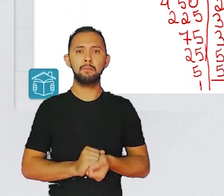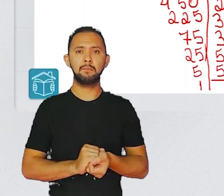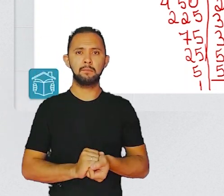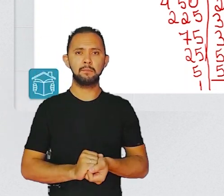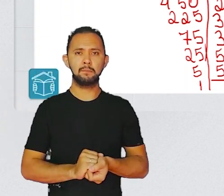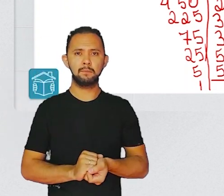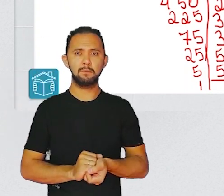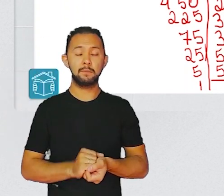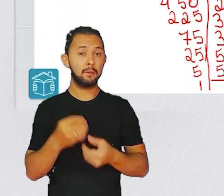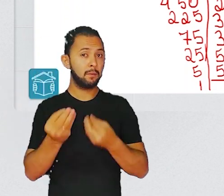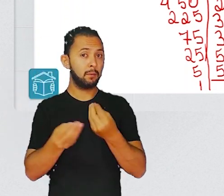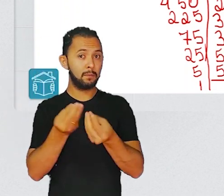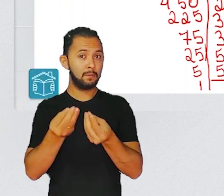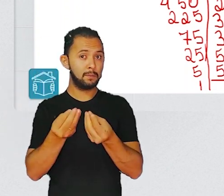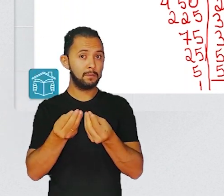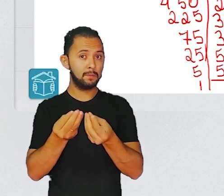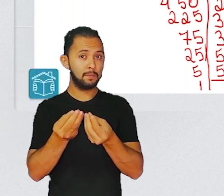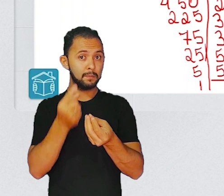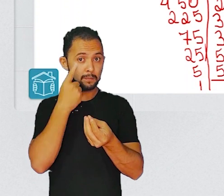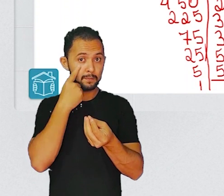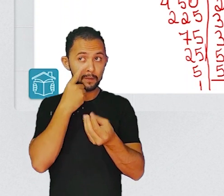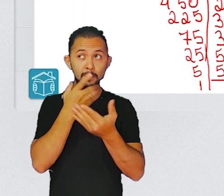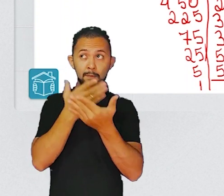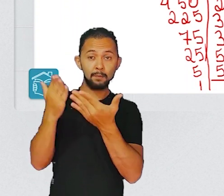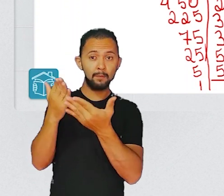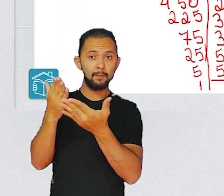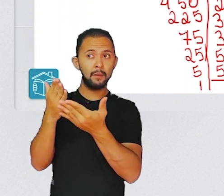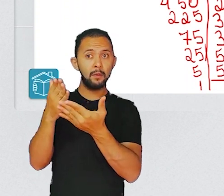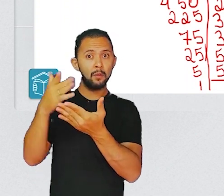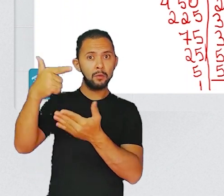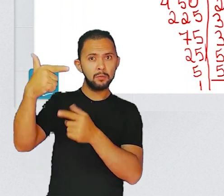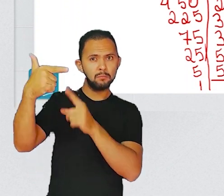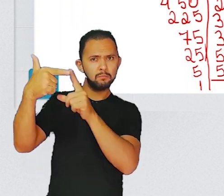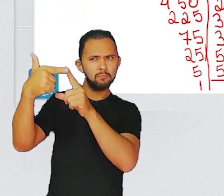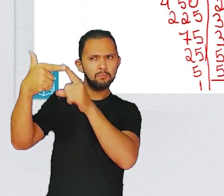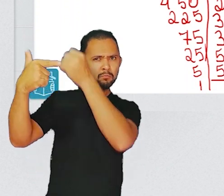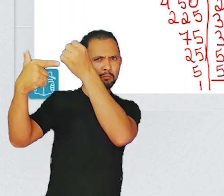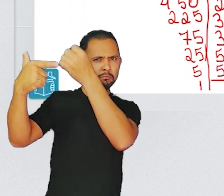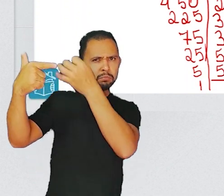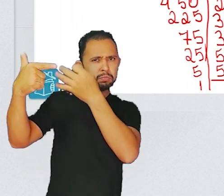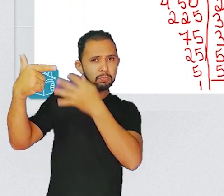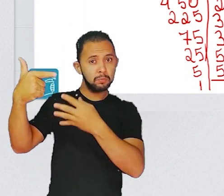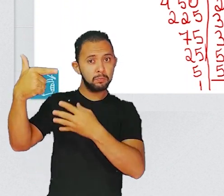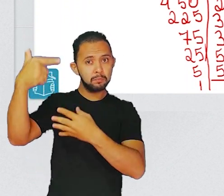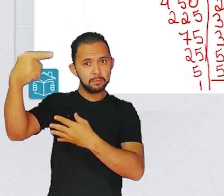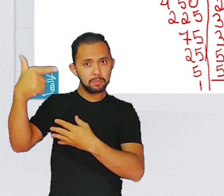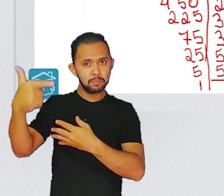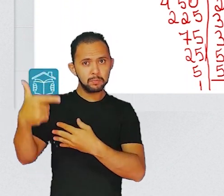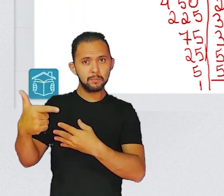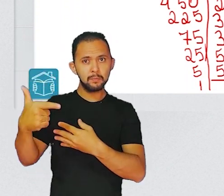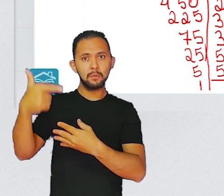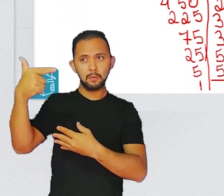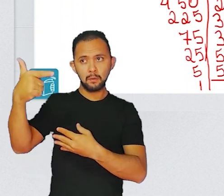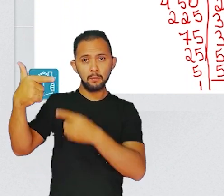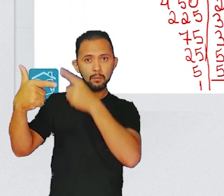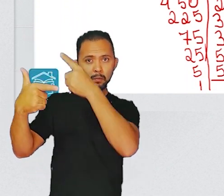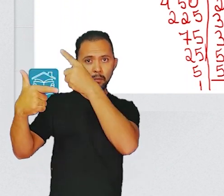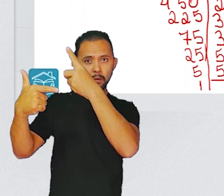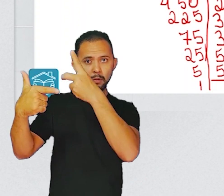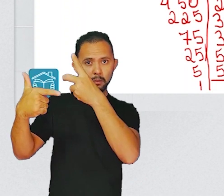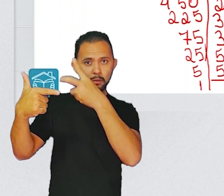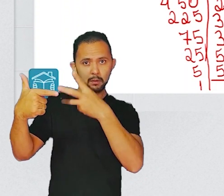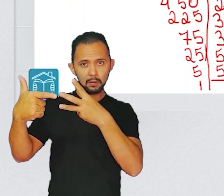mais resumida. Como é que a gente faz? Veja quantas vezes apareceu o 2. O 2 aparece quantas vezes? 1,